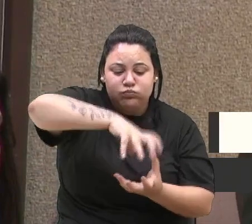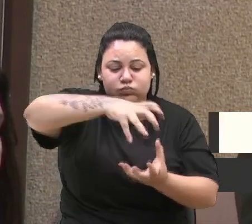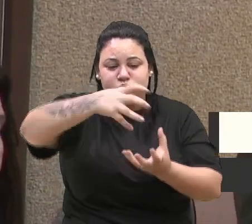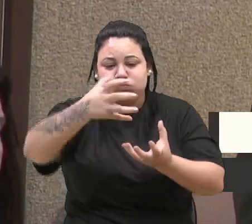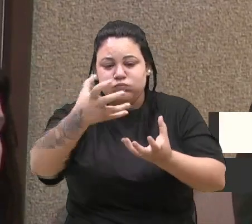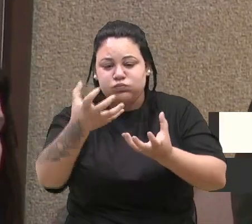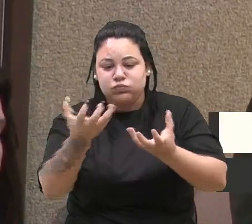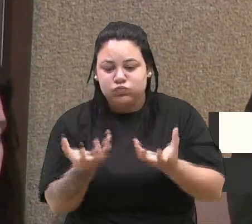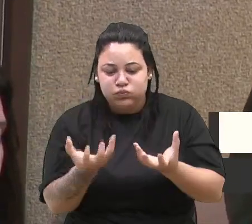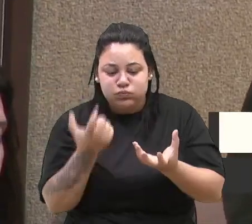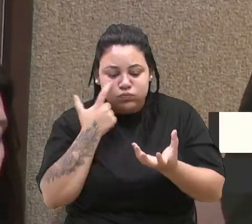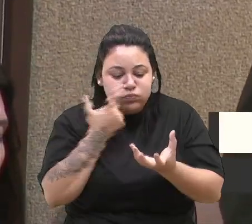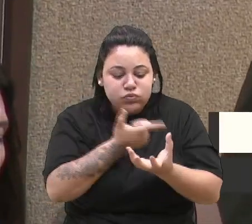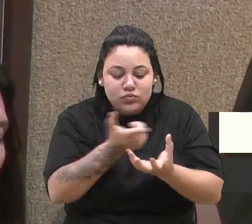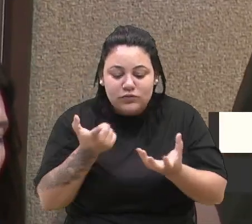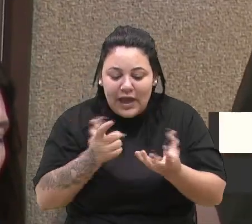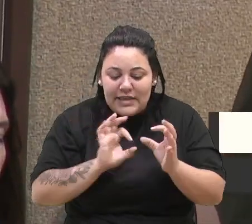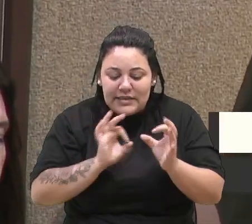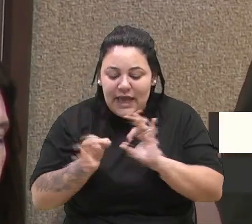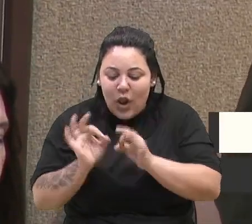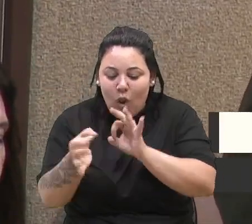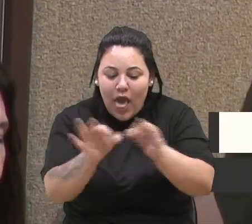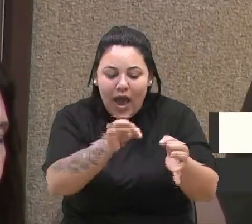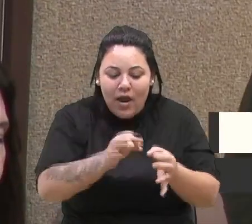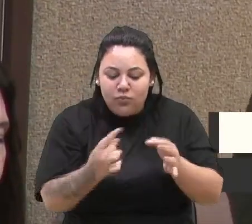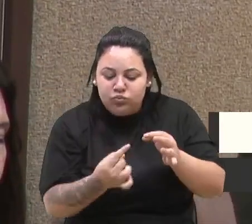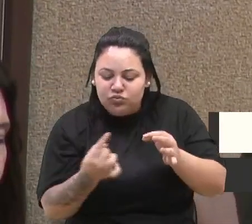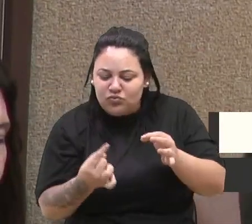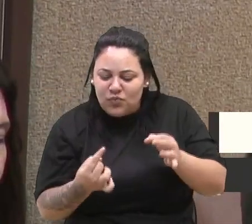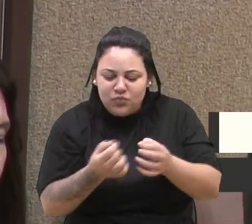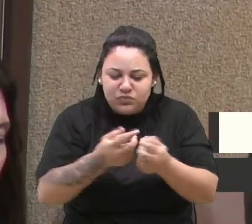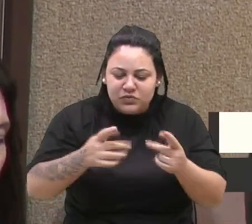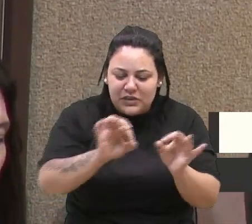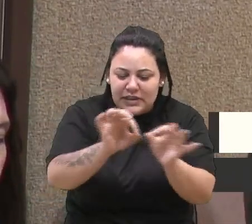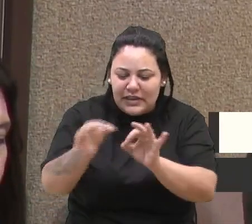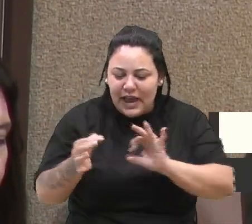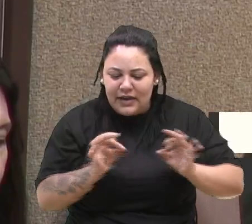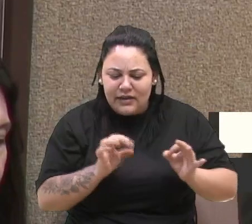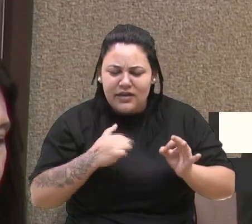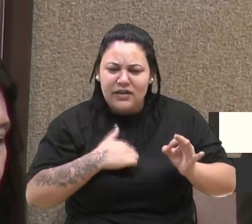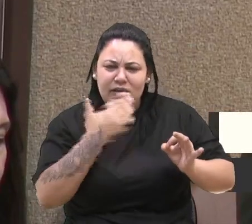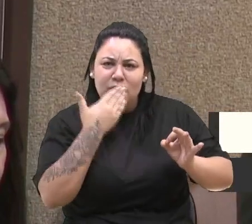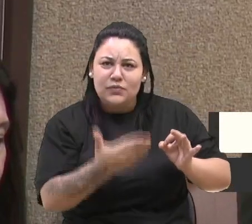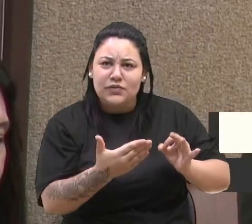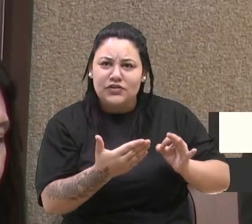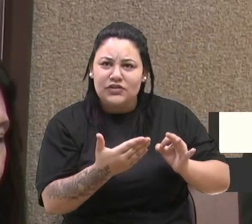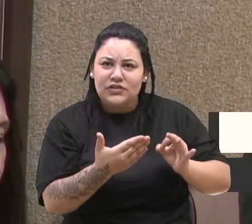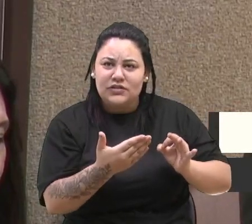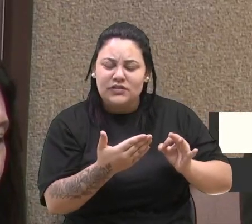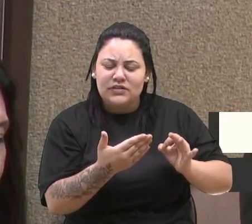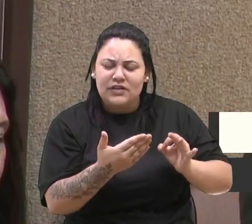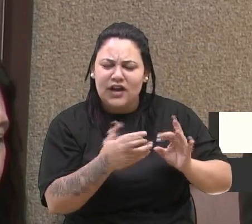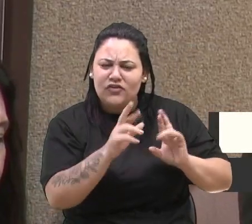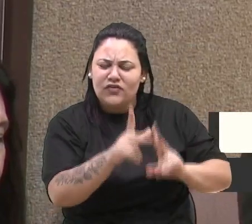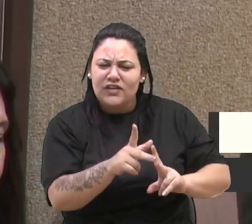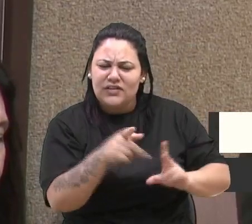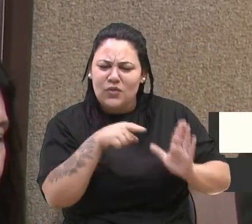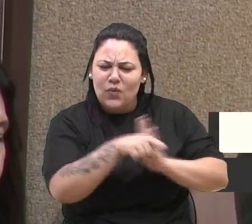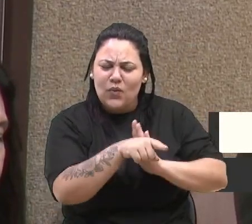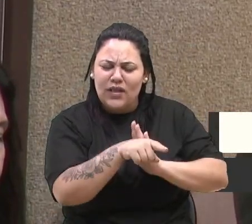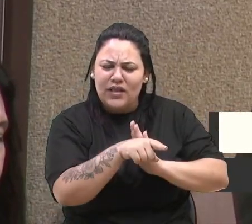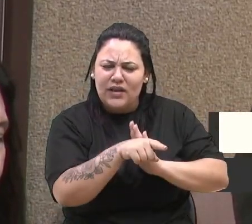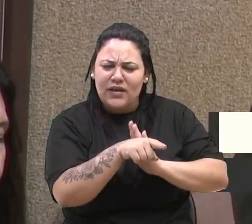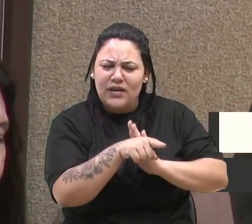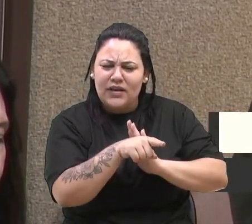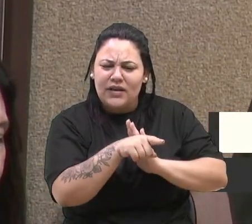entrei ali no quarto, naquele grupo de estudos, e pedi para eles qual a diferença de um CDB para um RDB. Pedi